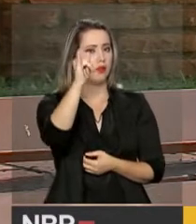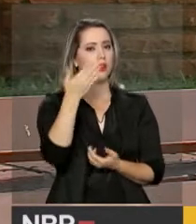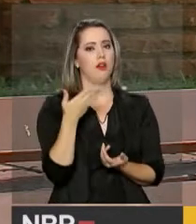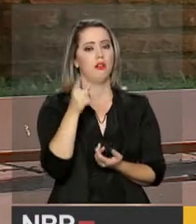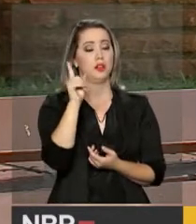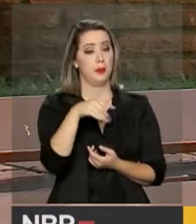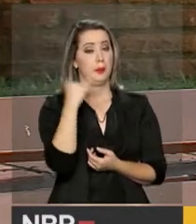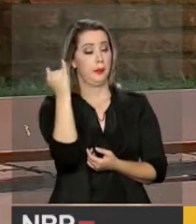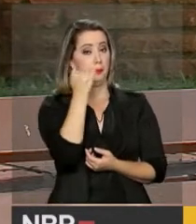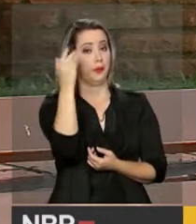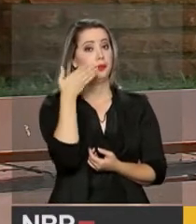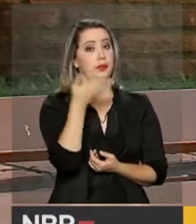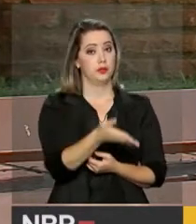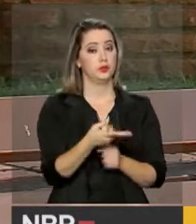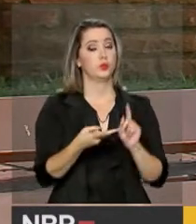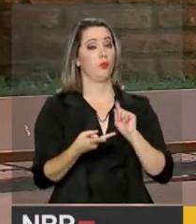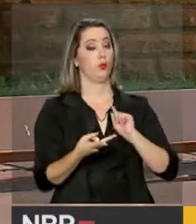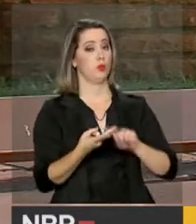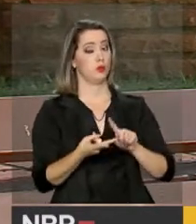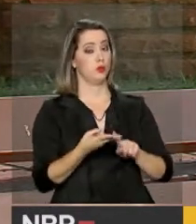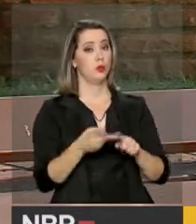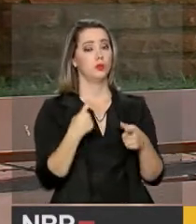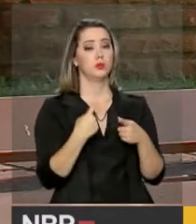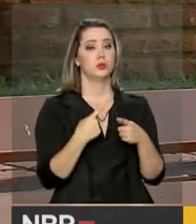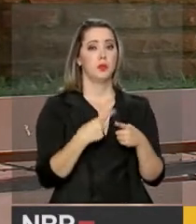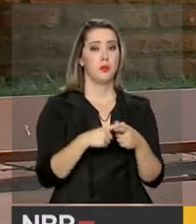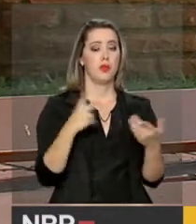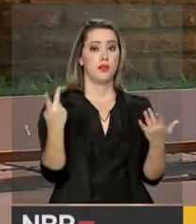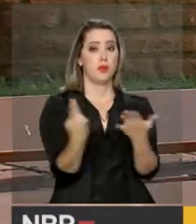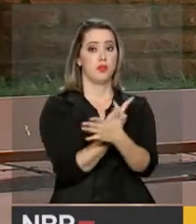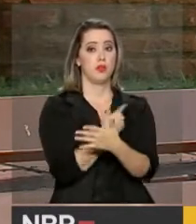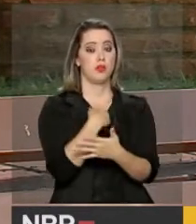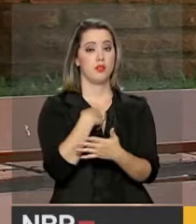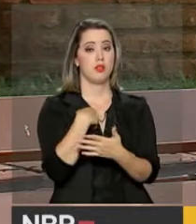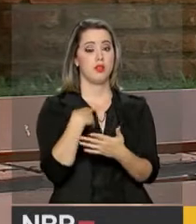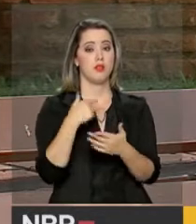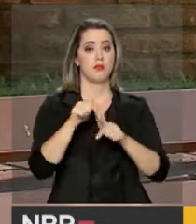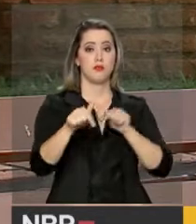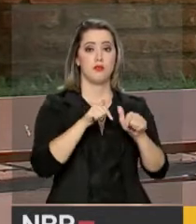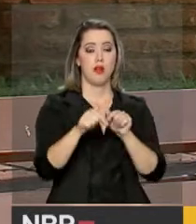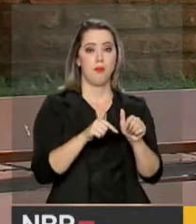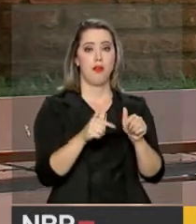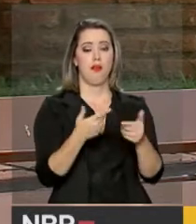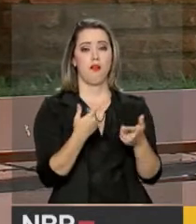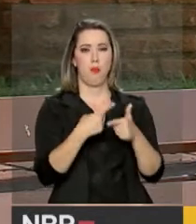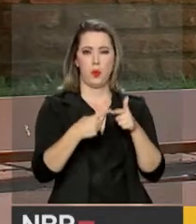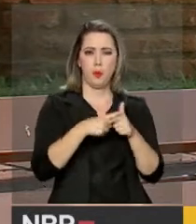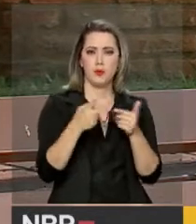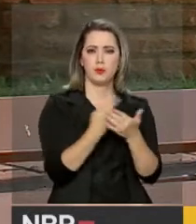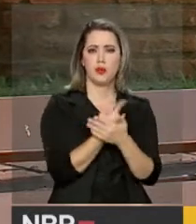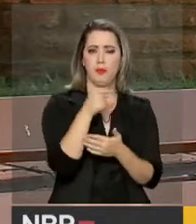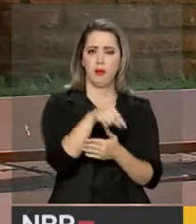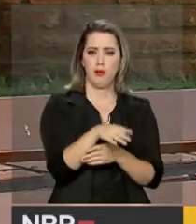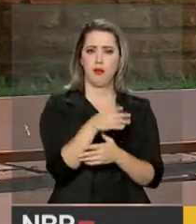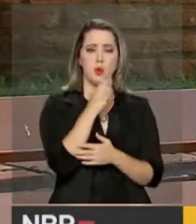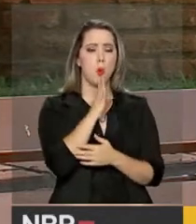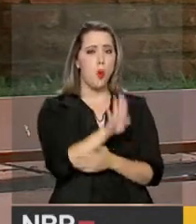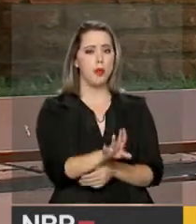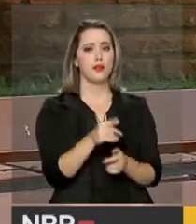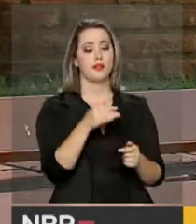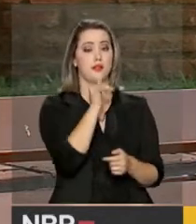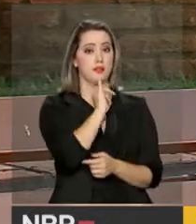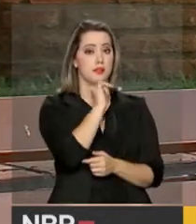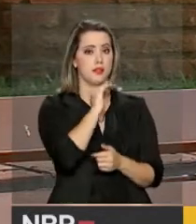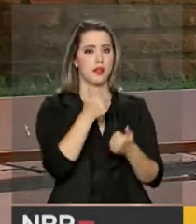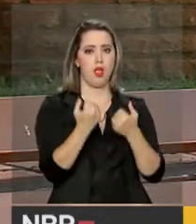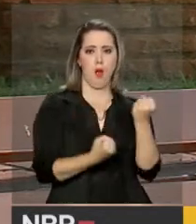isso. A segunda questão é que muitos acidentes são desconhecidos. Por exemplo, esse ano a gente tratou de transportes. Todo mundo sabe